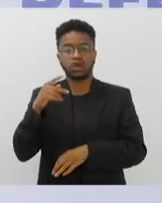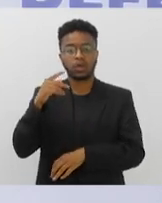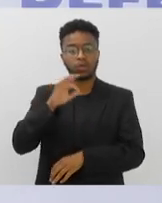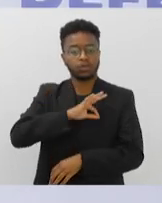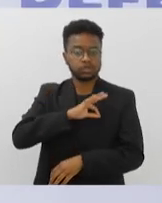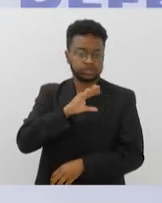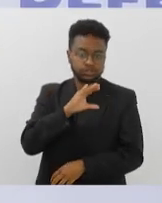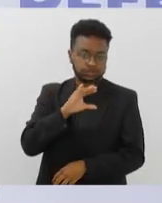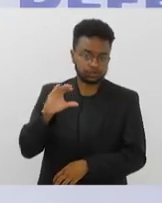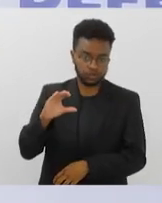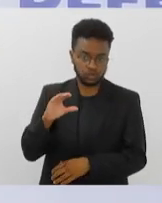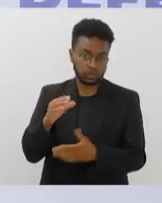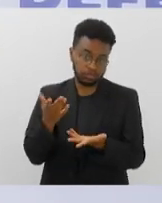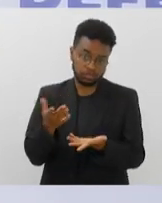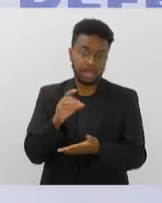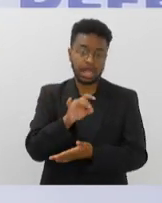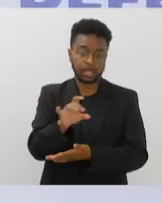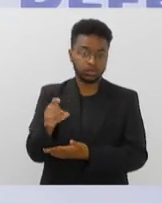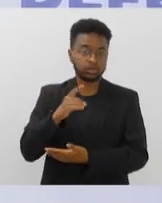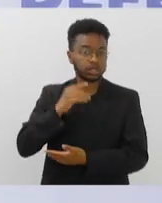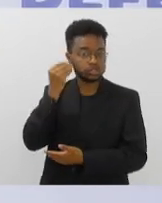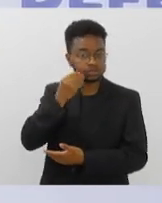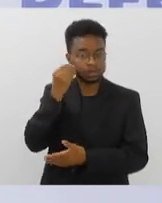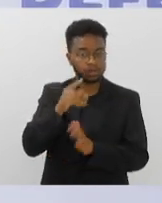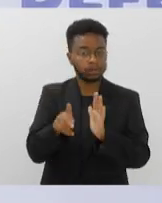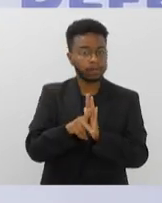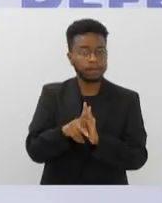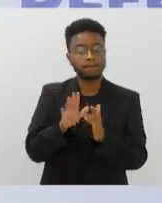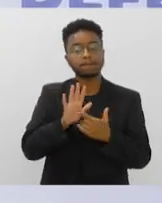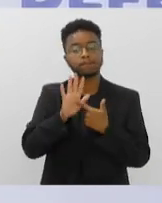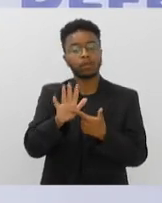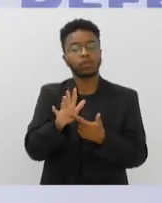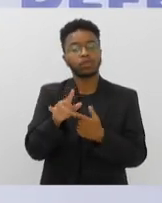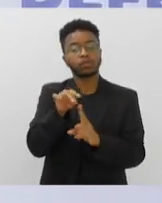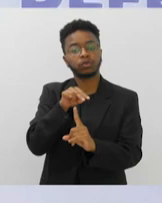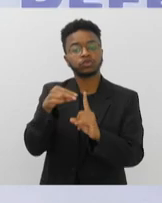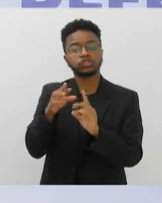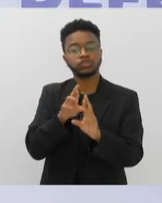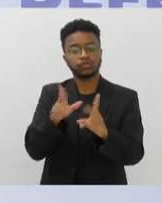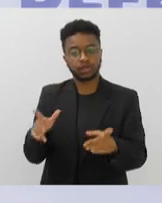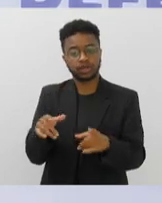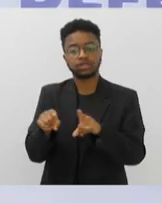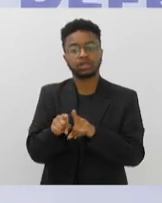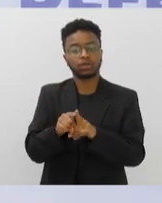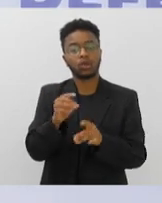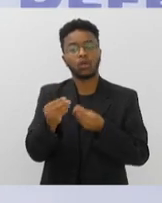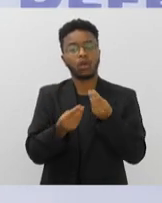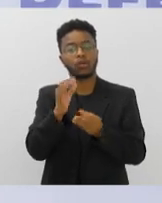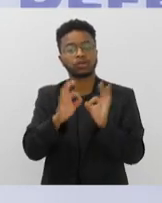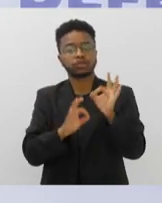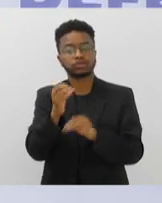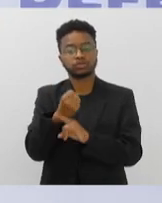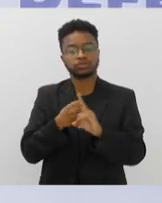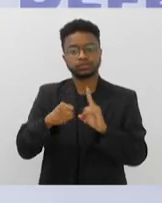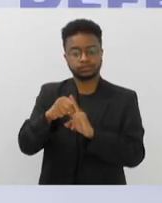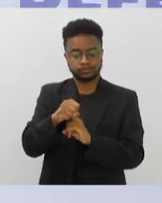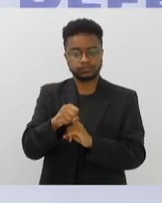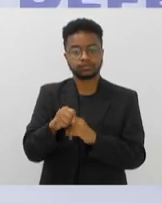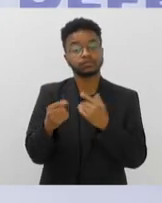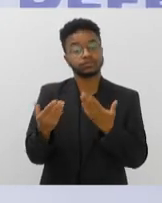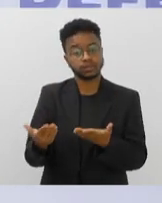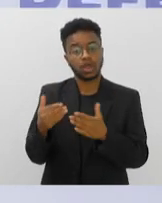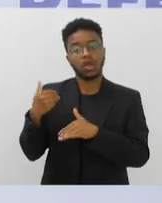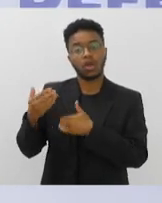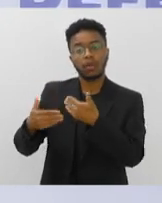Civil enfim é para qu cada um com sua experti trazer um um viés diferente pro conselho e assim as respectivas organizações sociais então assim esse